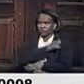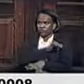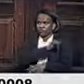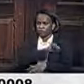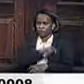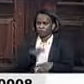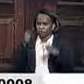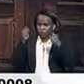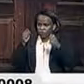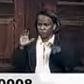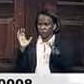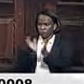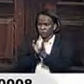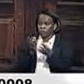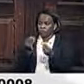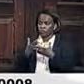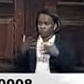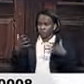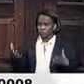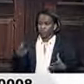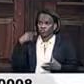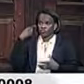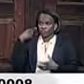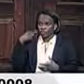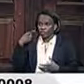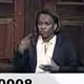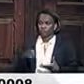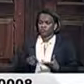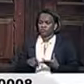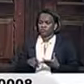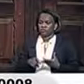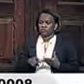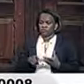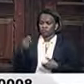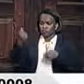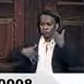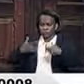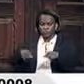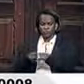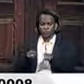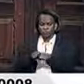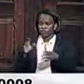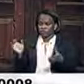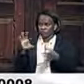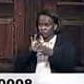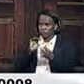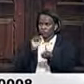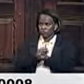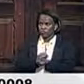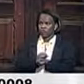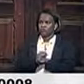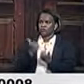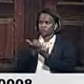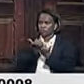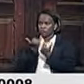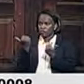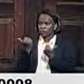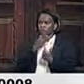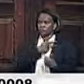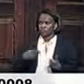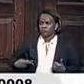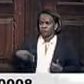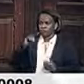manifestação de um conjunto muito grande de advogados, contando também com o apoio do presidente da